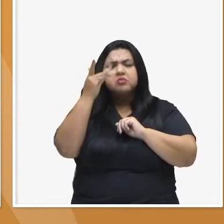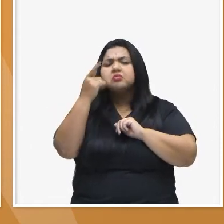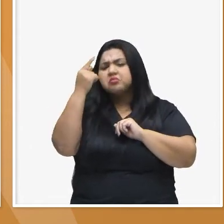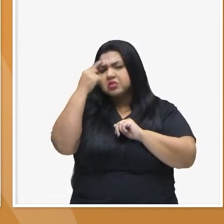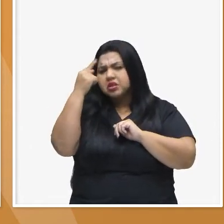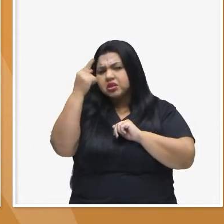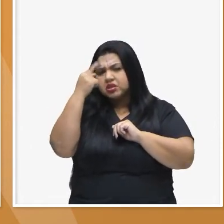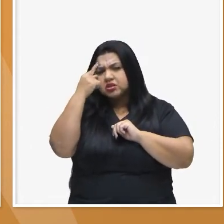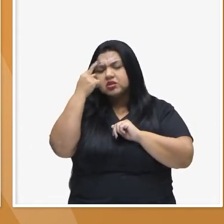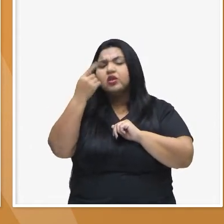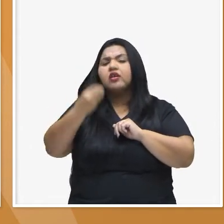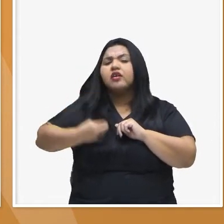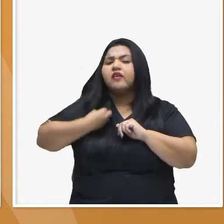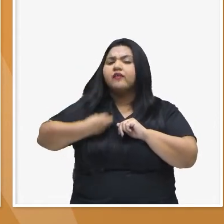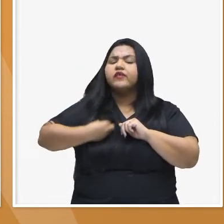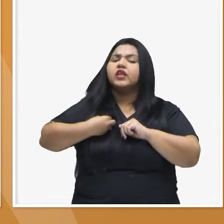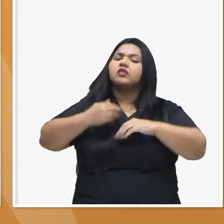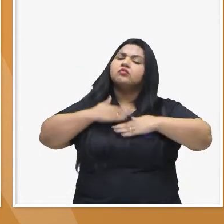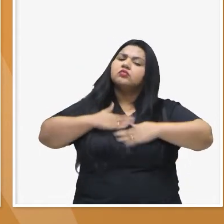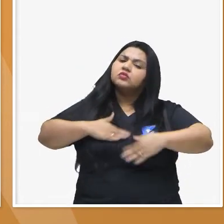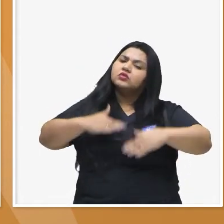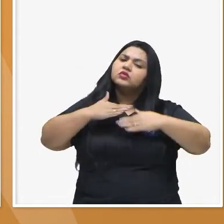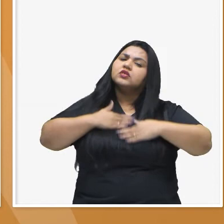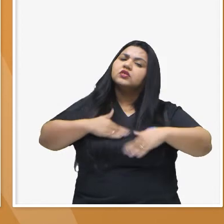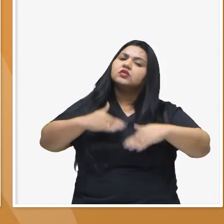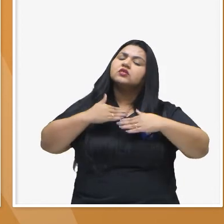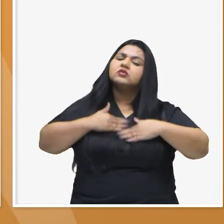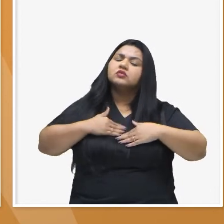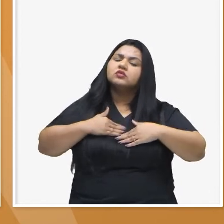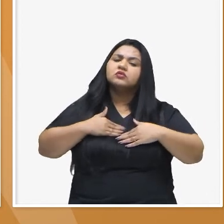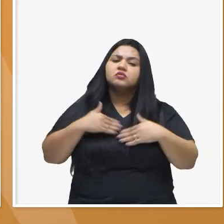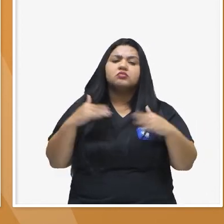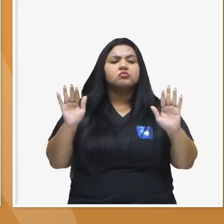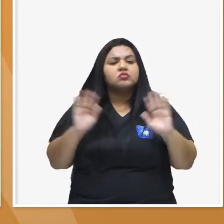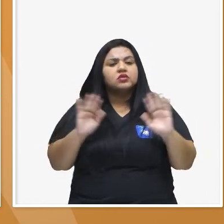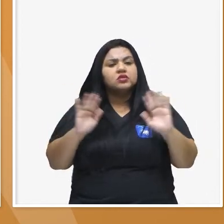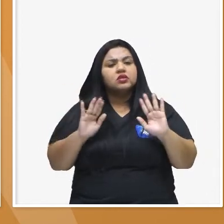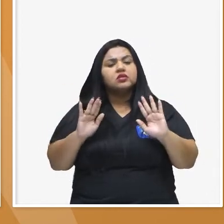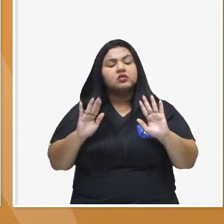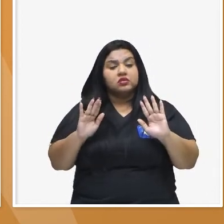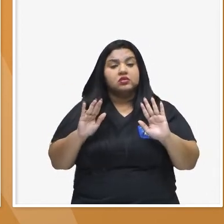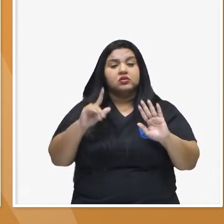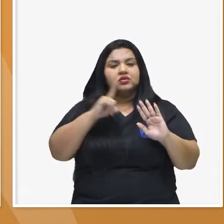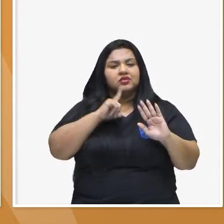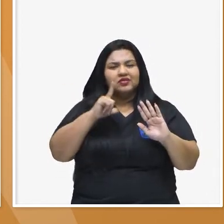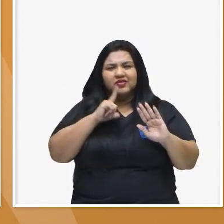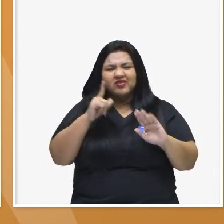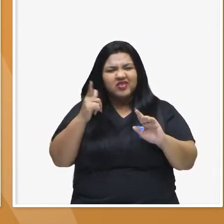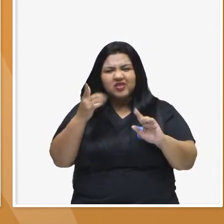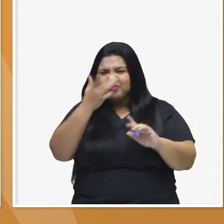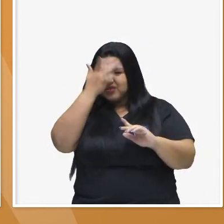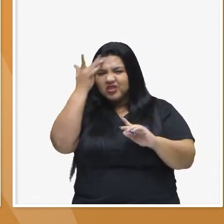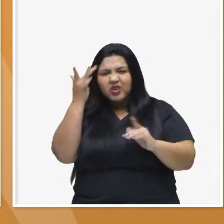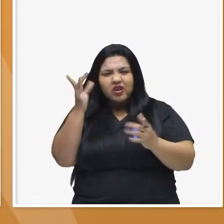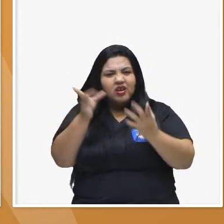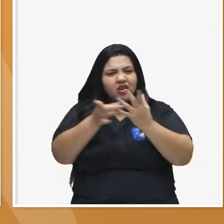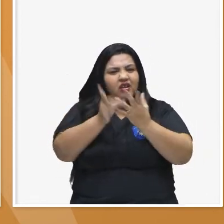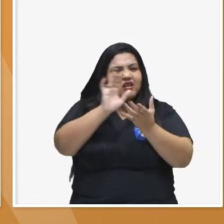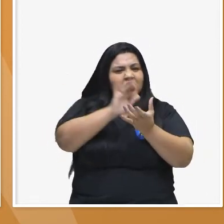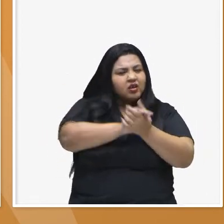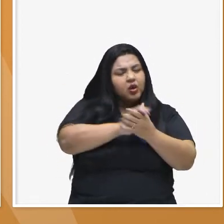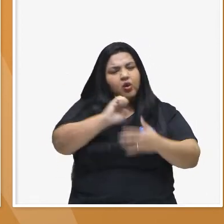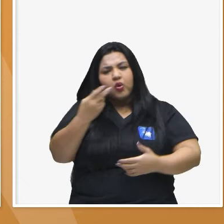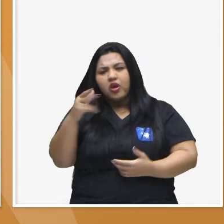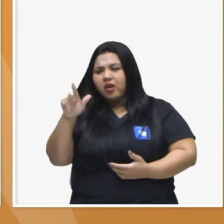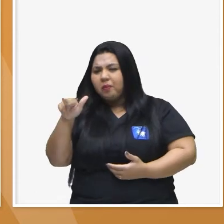mansa, as pessoas pensam que viver com o outro é fácil, não é? Tá aí os casais, né? Tá aí as pessoas que convivem, irmãos, né, que